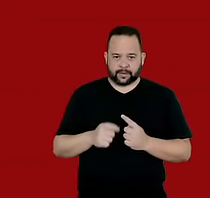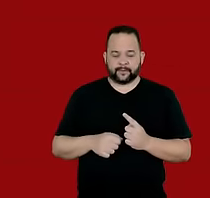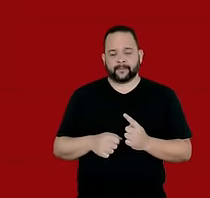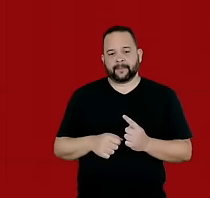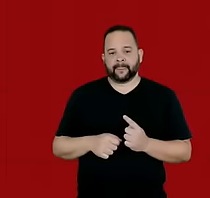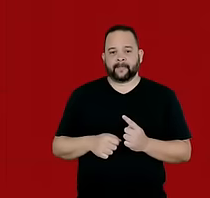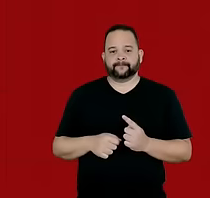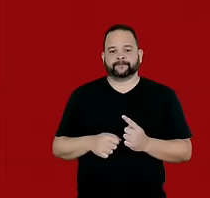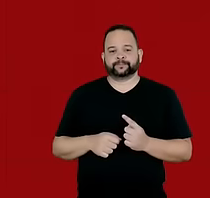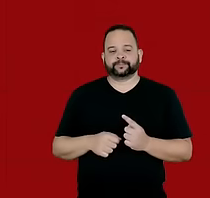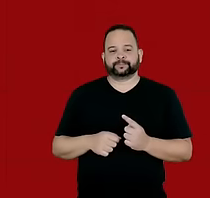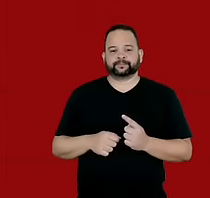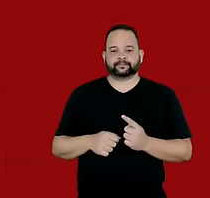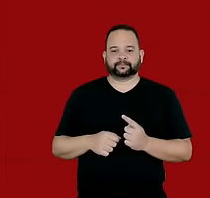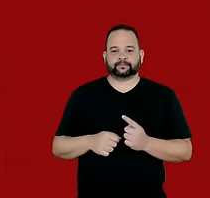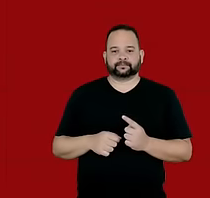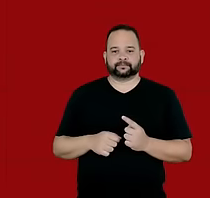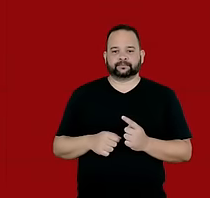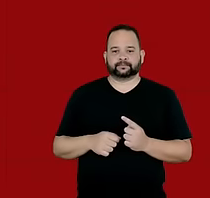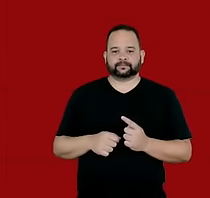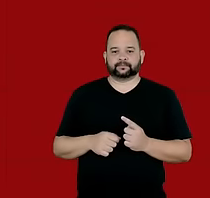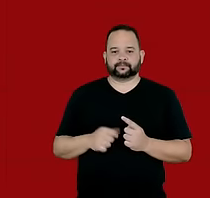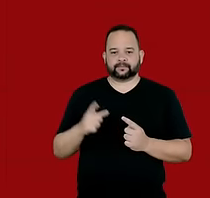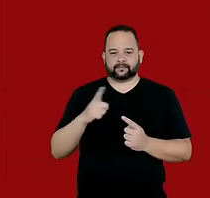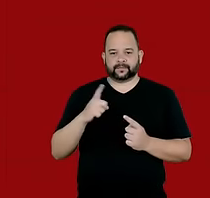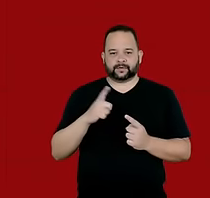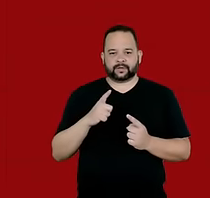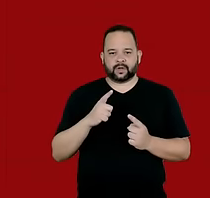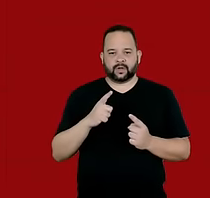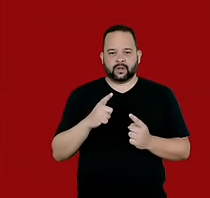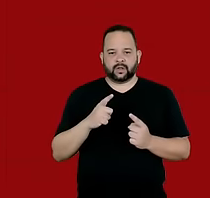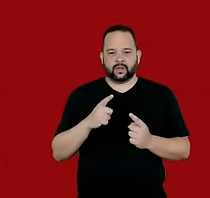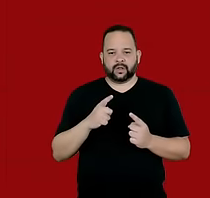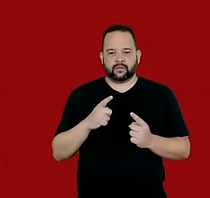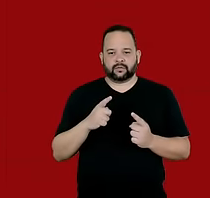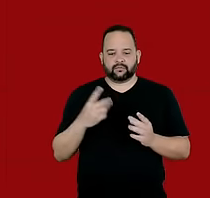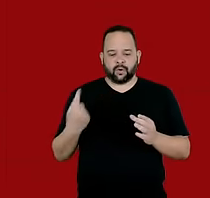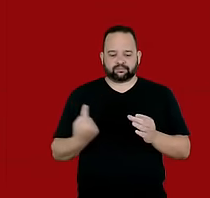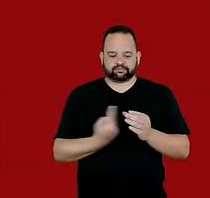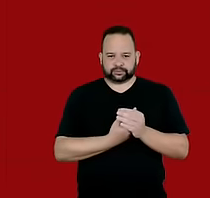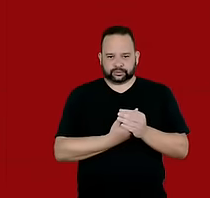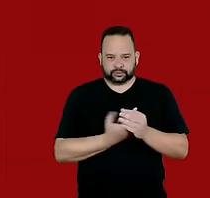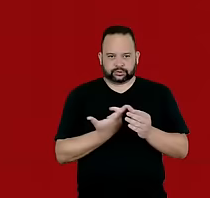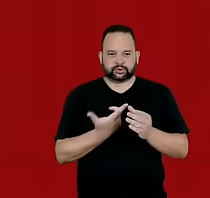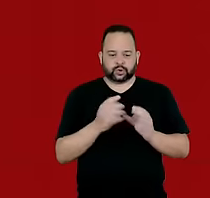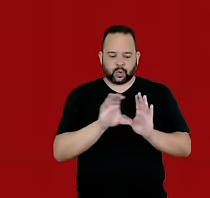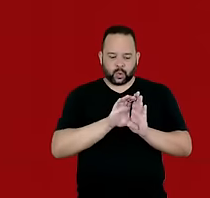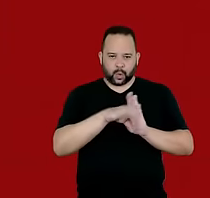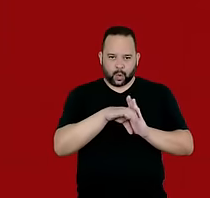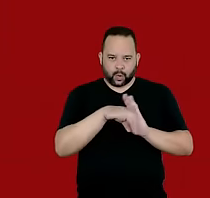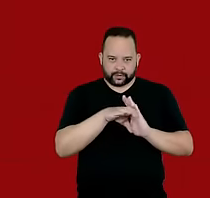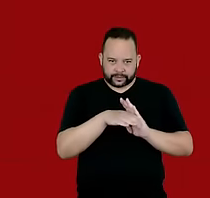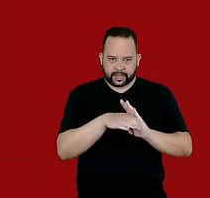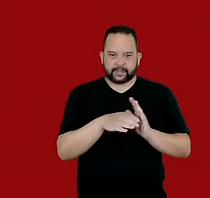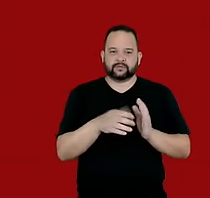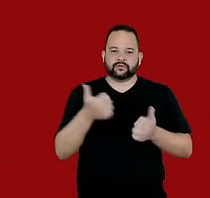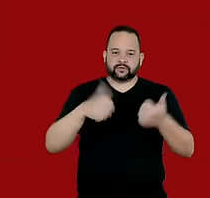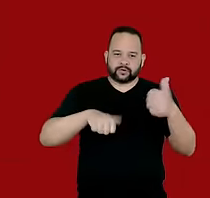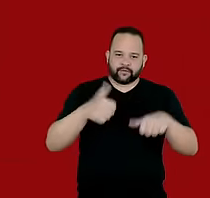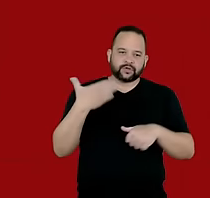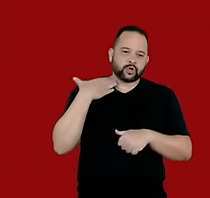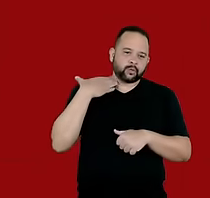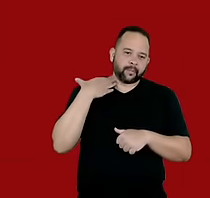inclusive eh inserir um conceito de tokenização no balanço dos bancos que a gente entende que vai gerar eficiência no sistema